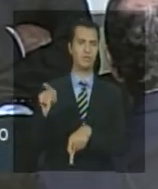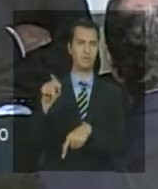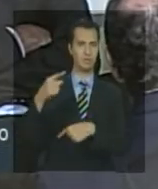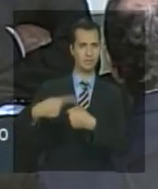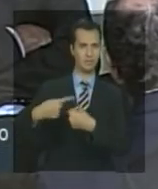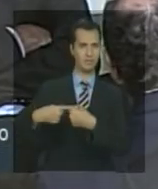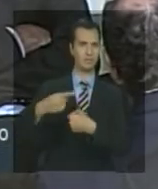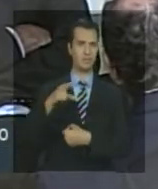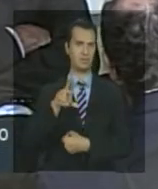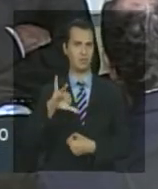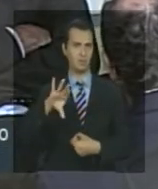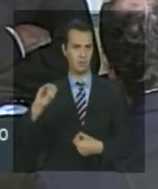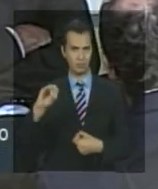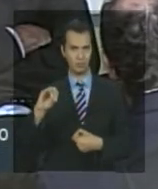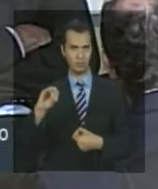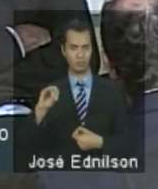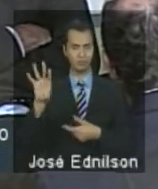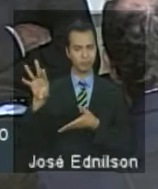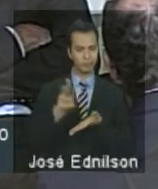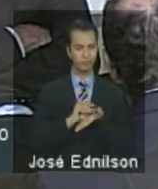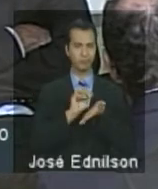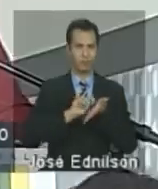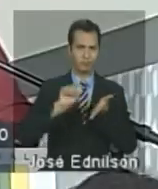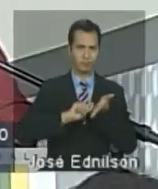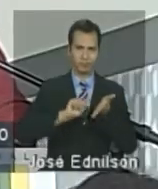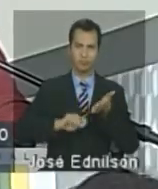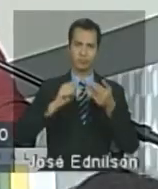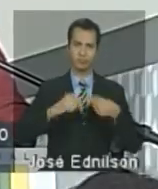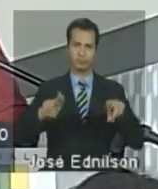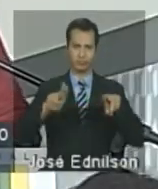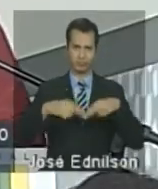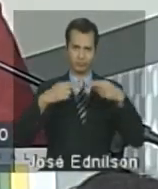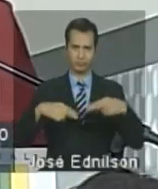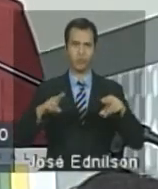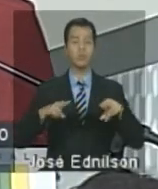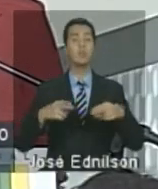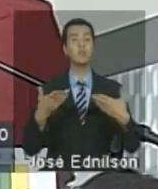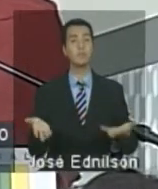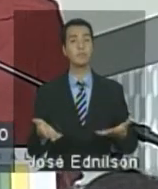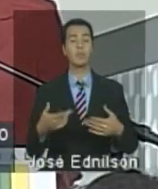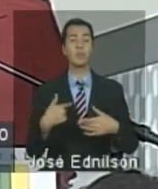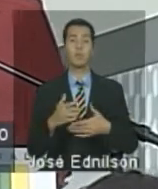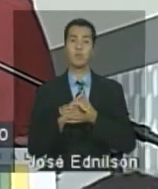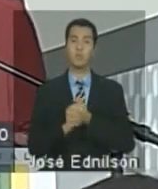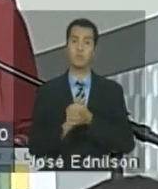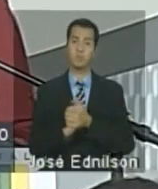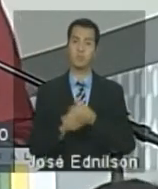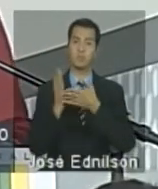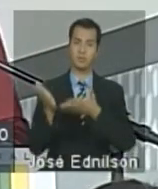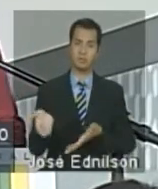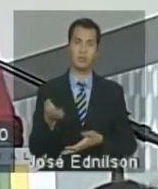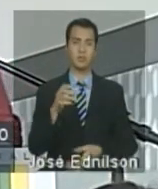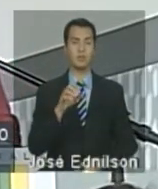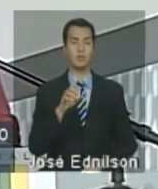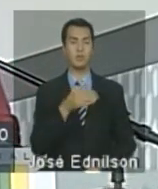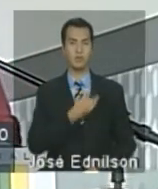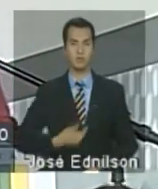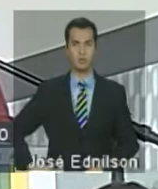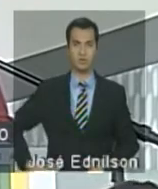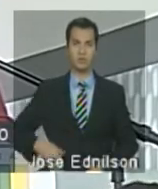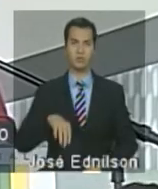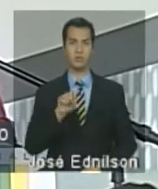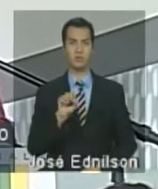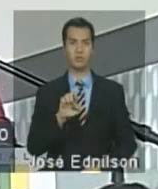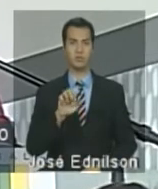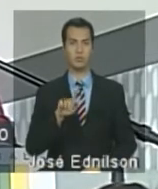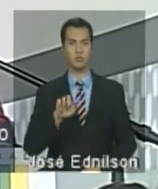eu cumprimento o Sérgio, não só por ser um dos